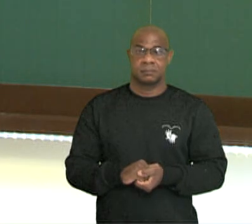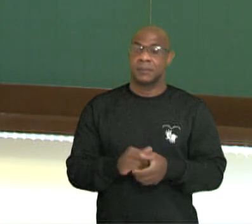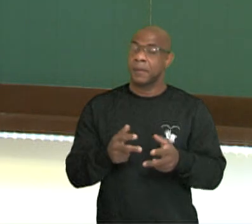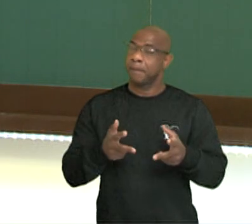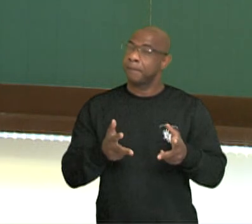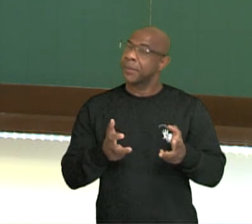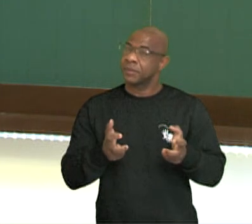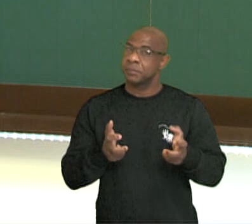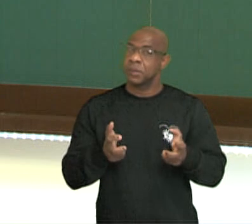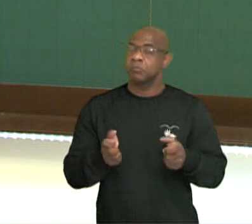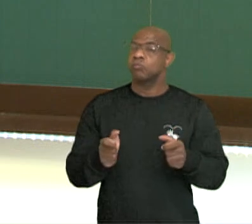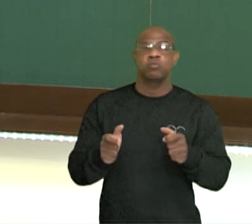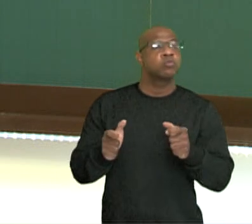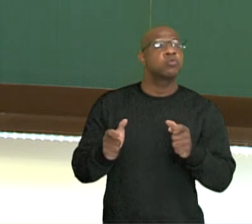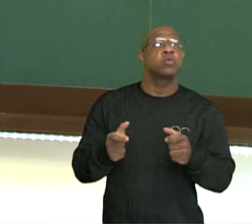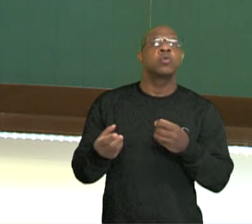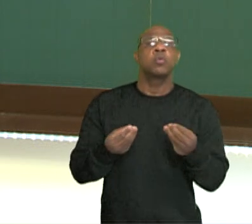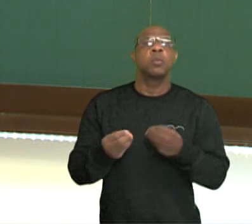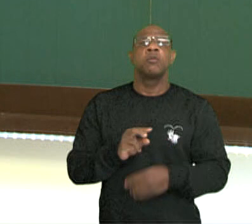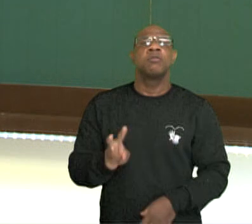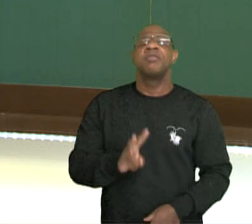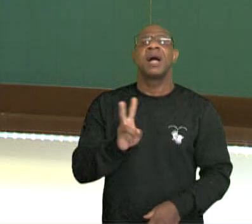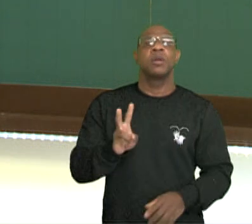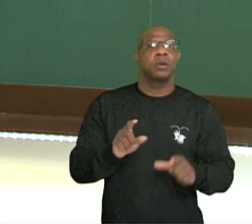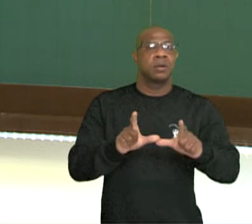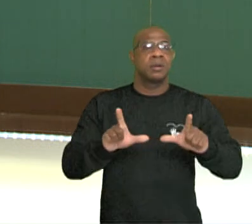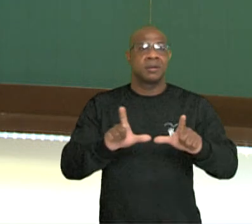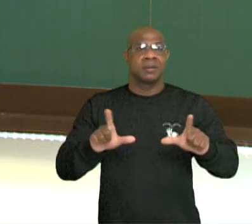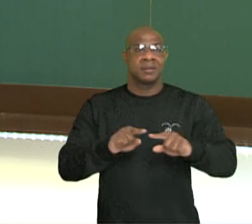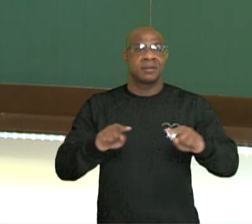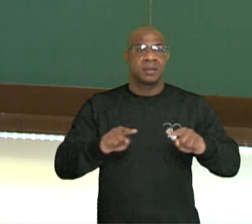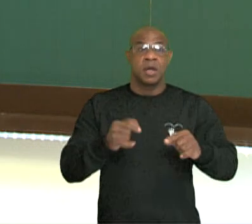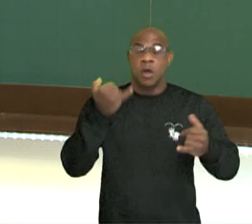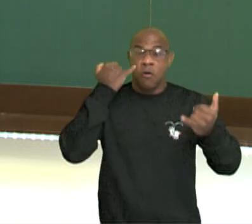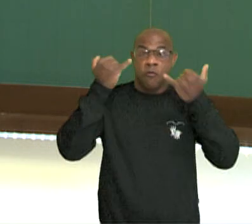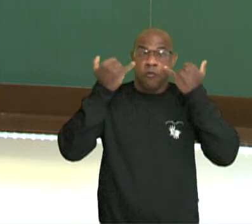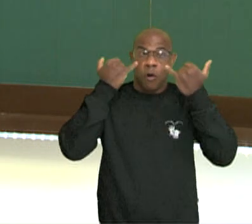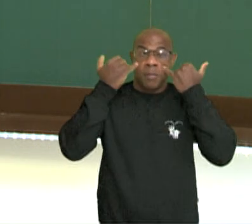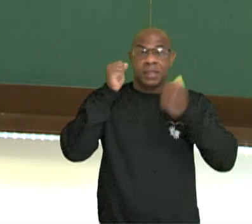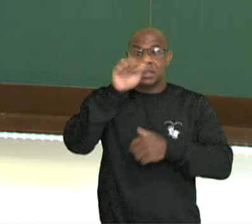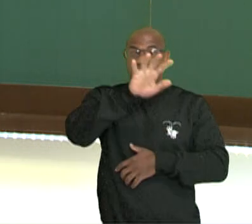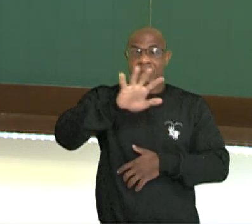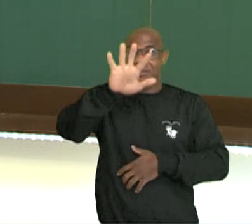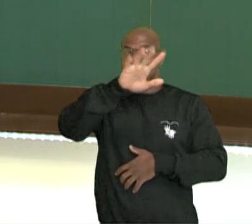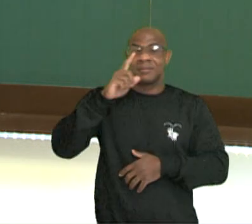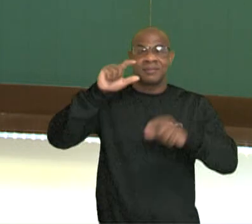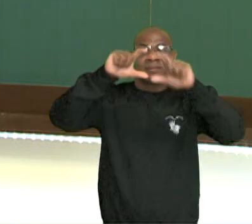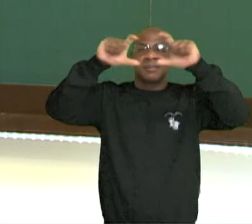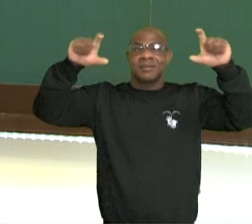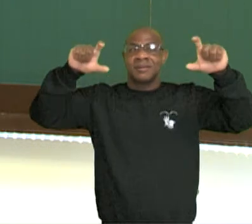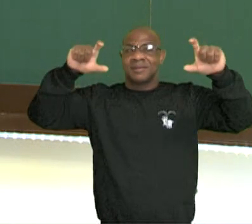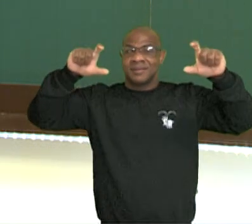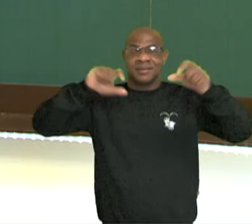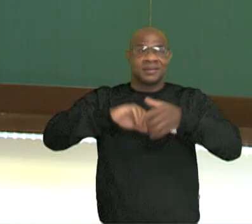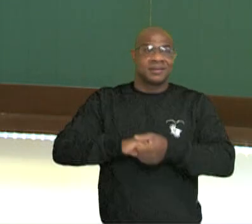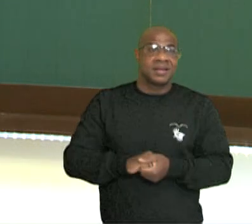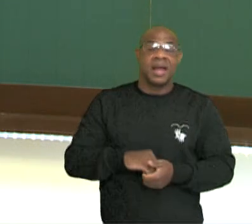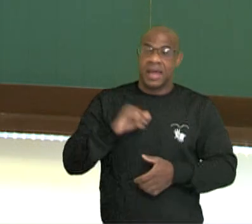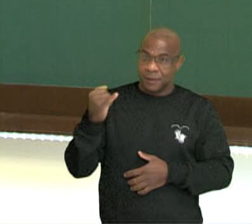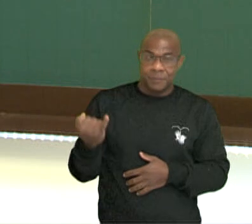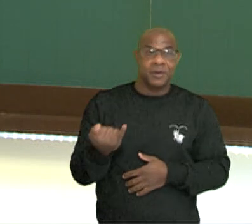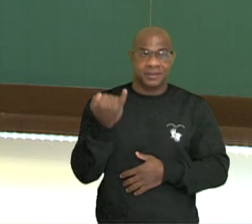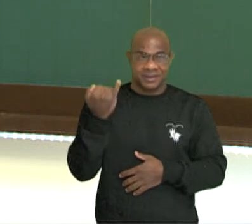Percebeu da onde que vai sair esse valor do lado? Daquela informação importante que o enunciado te deu, o perímetro. Então, é